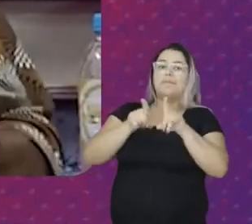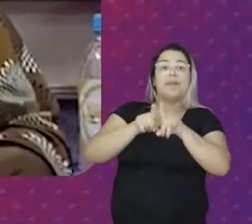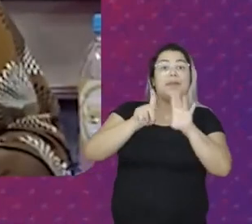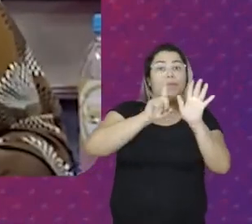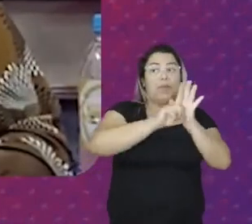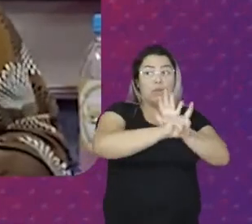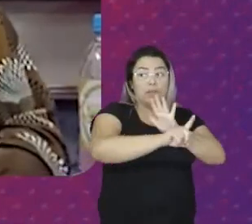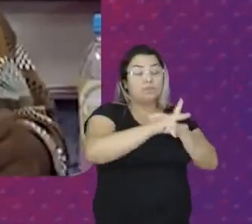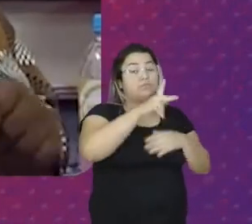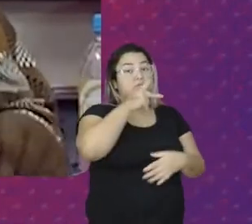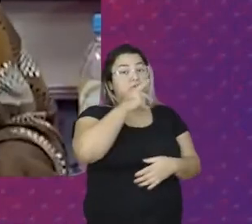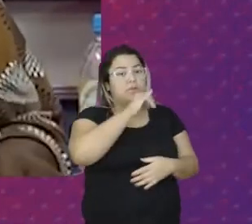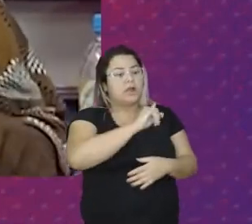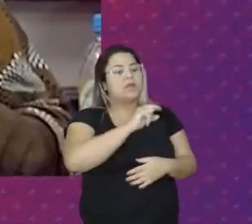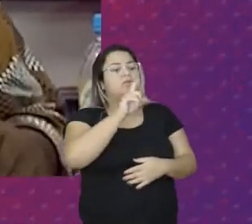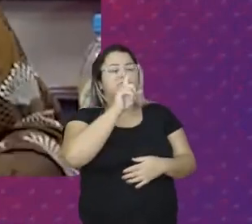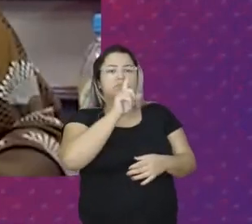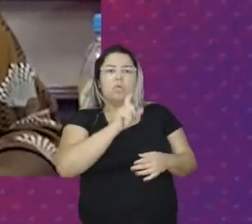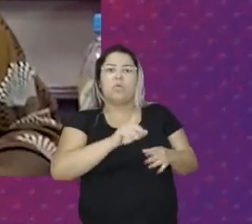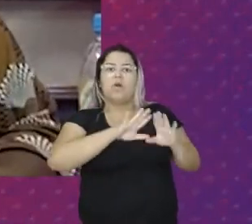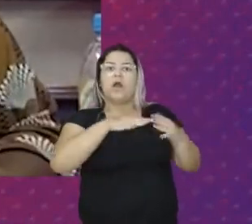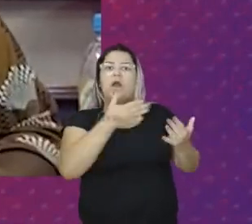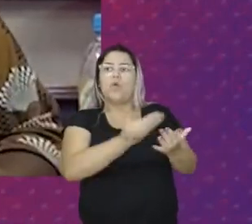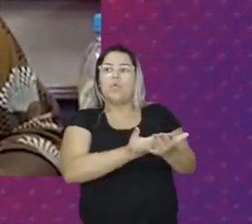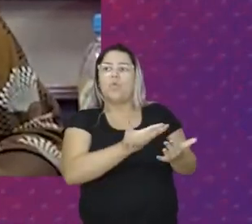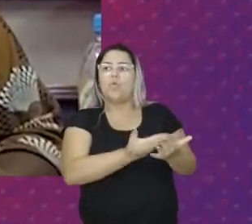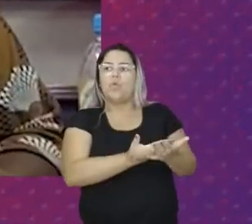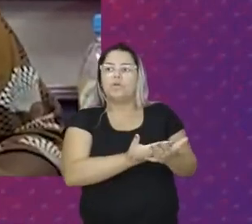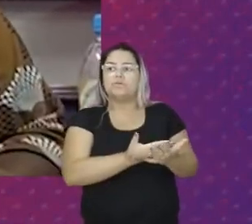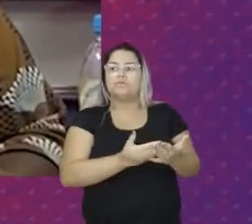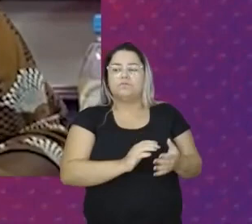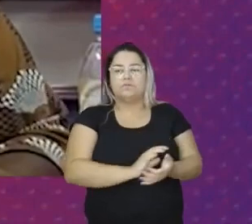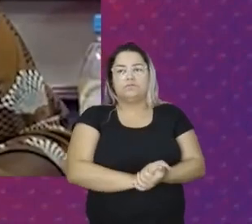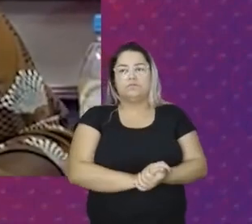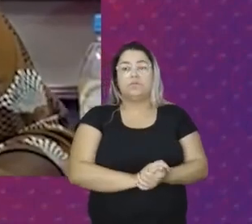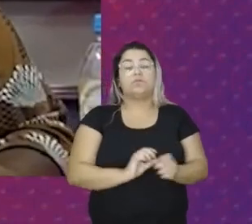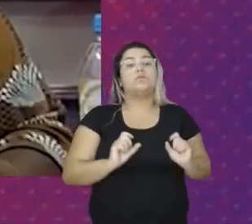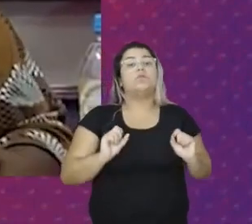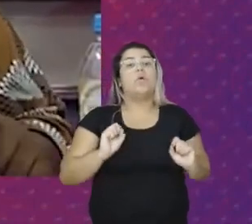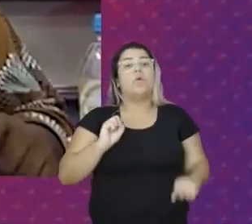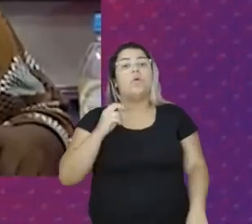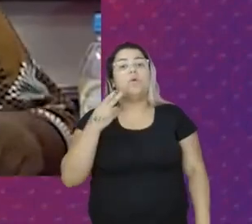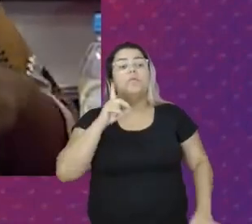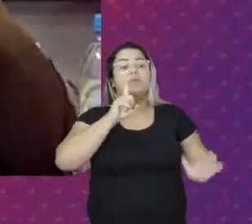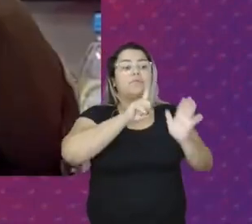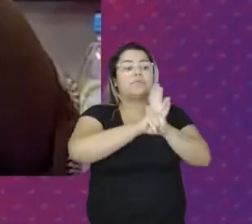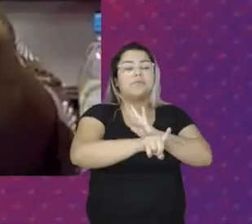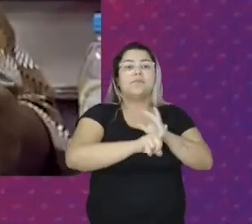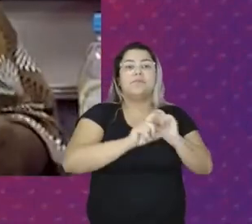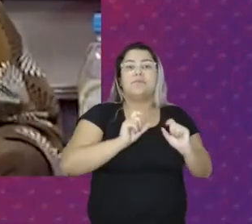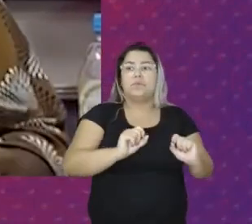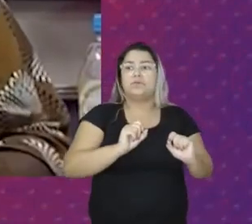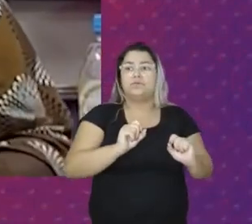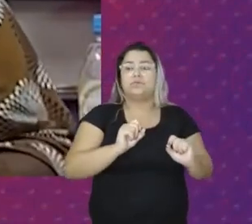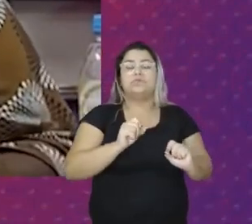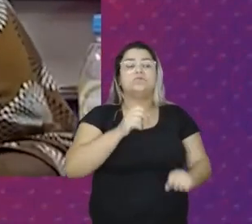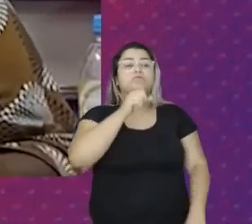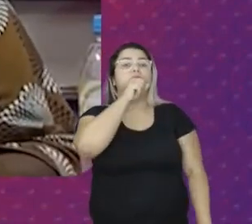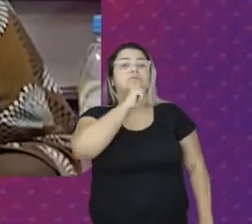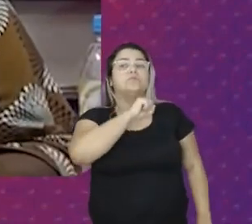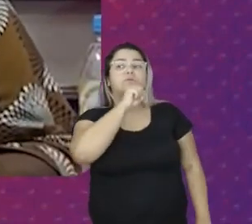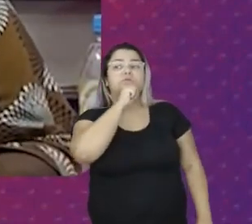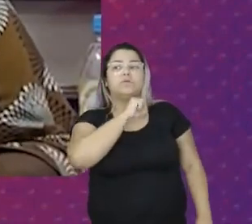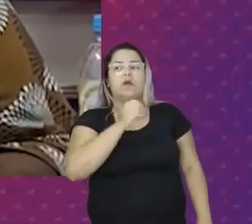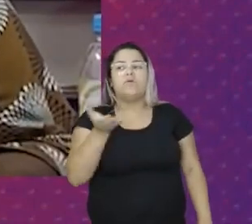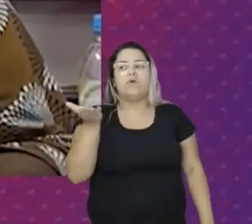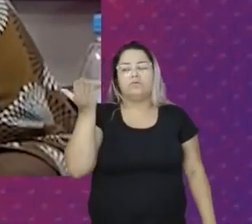para os seus pais qual que é a escolaridade deles, ou perguntar qual é a escolaridade dos meus avós,